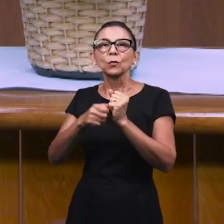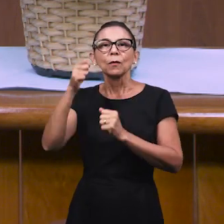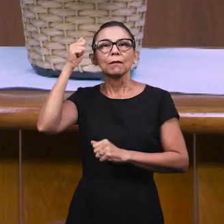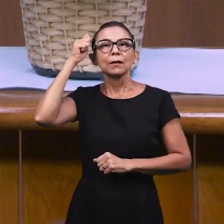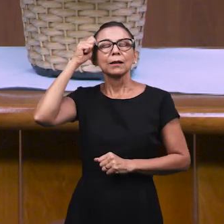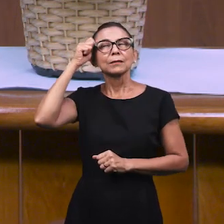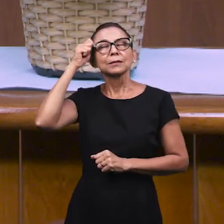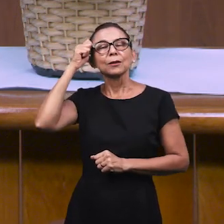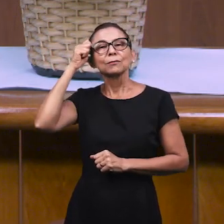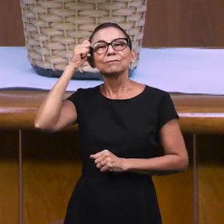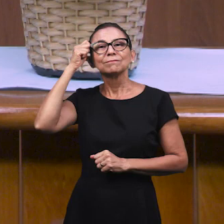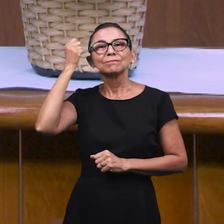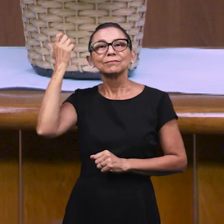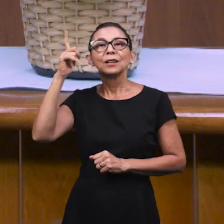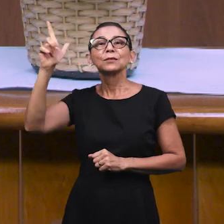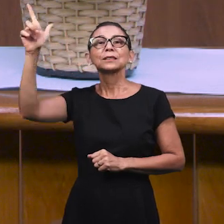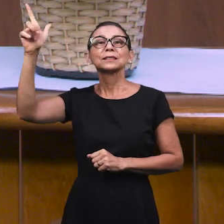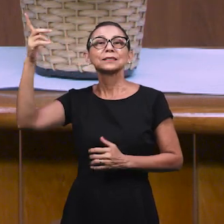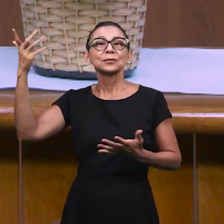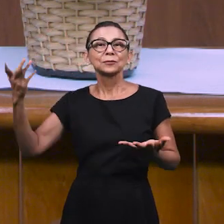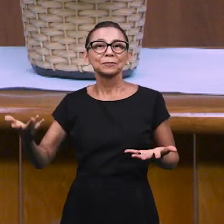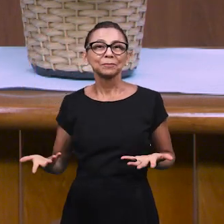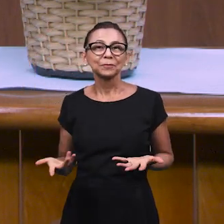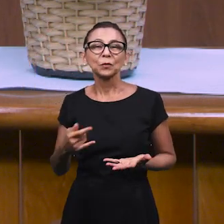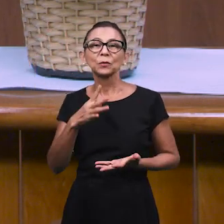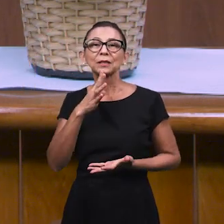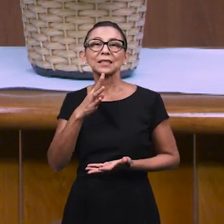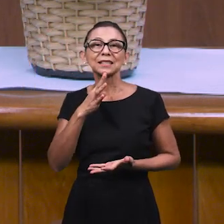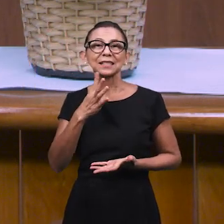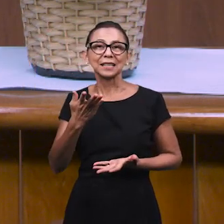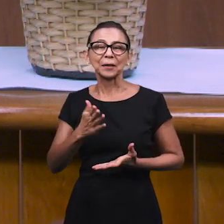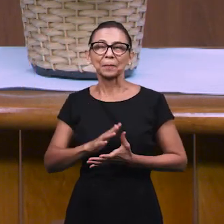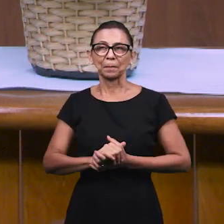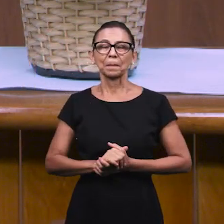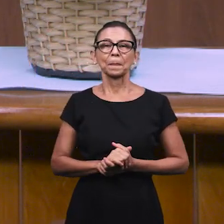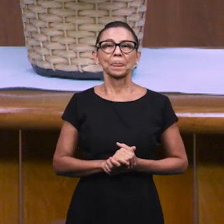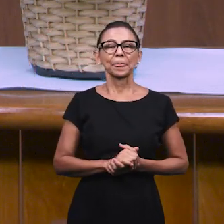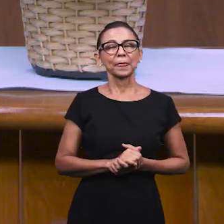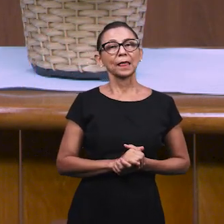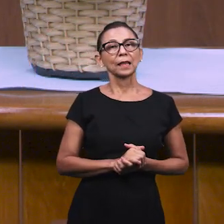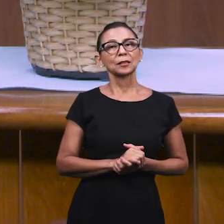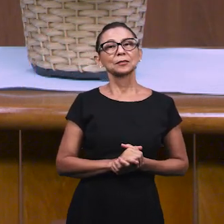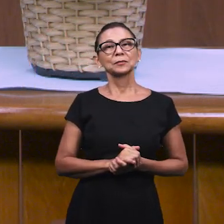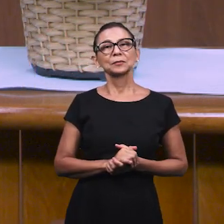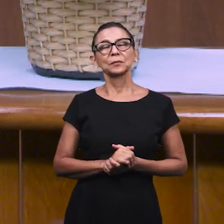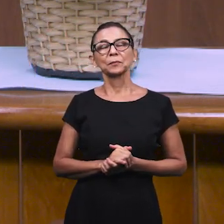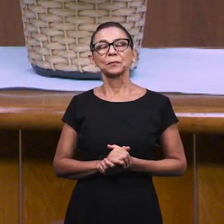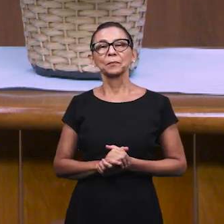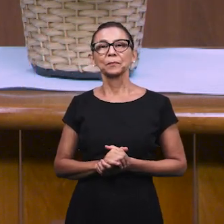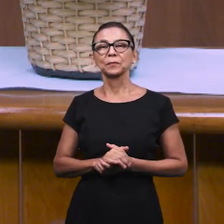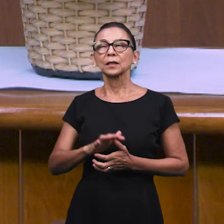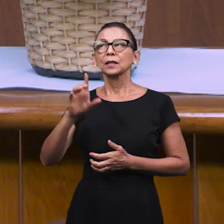Olha, o homem devia estar naquele momento, nós vemos o texto bíblico, quando Adão, Deus falava que na virada do dia,